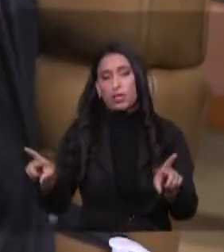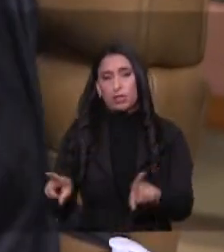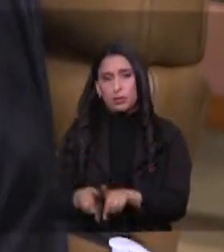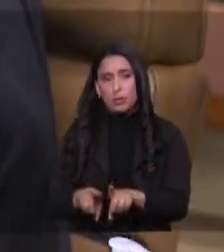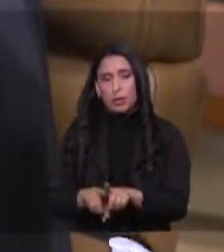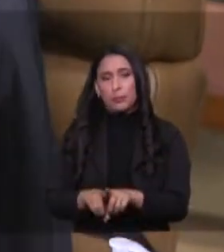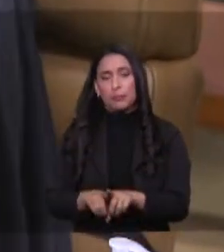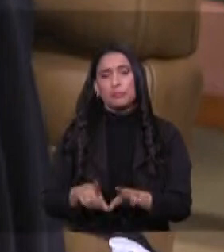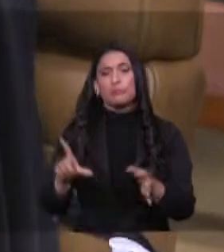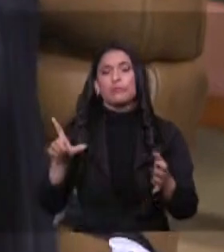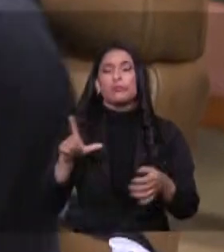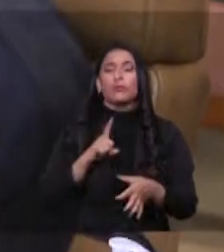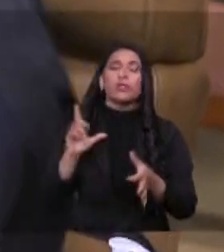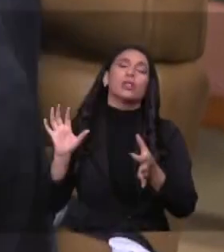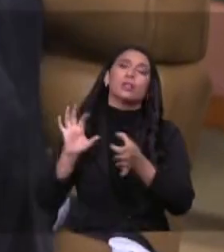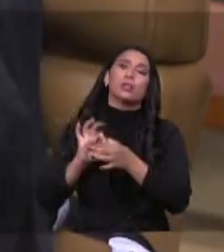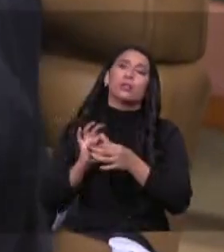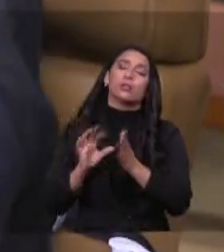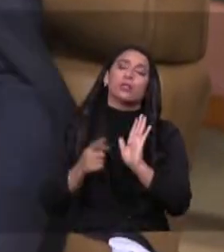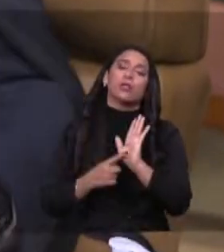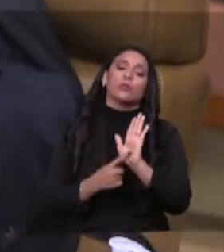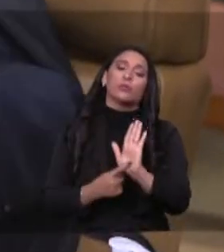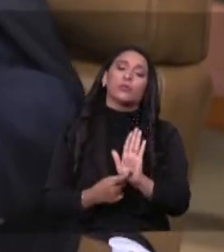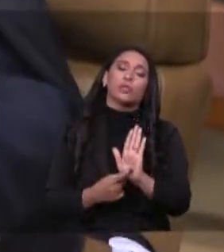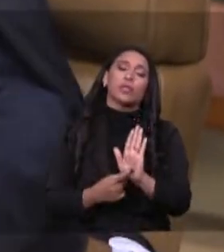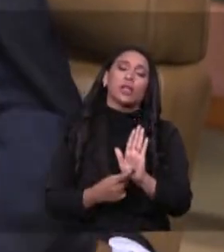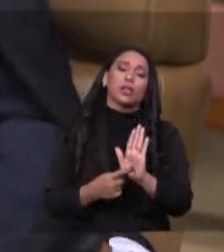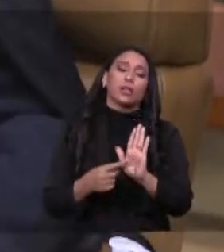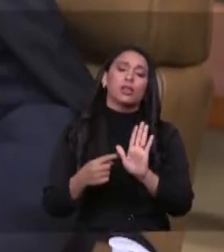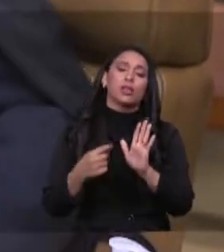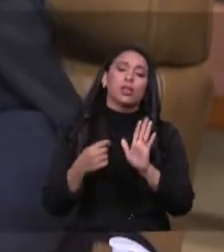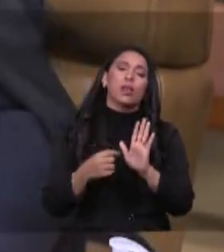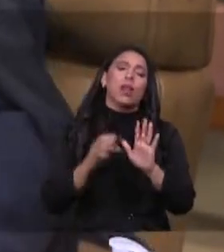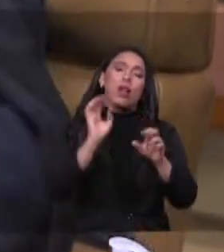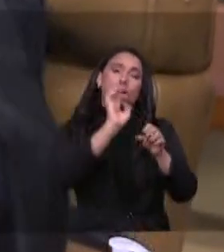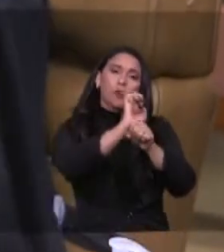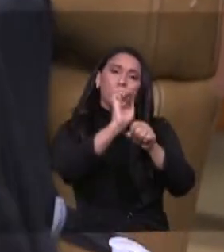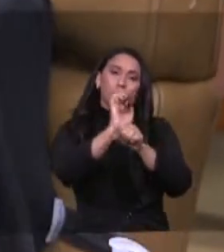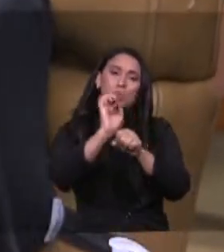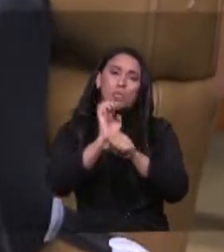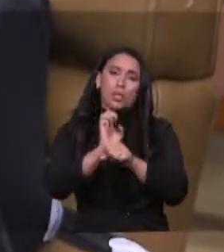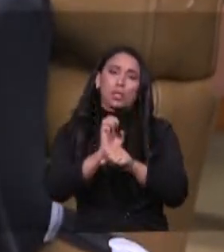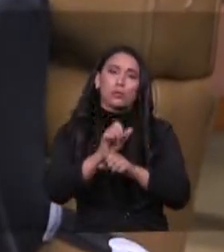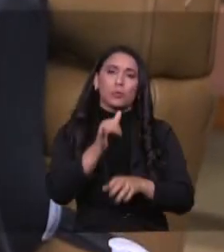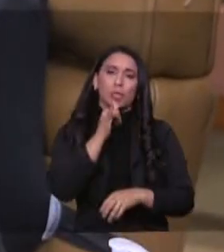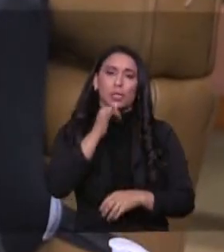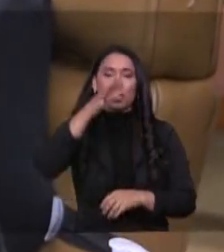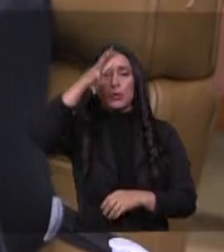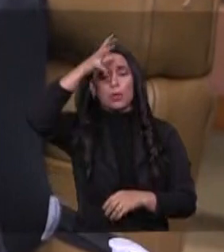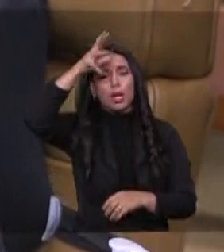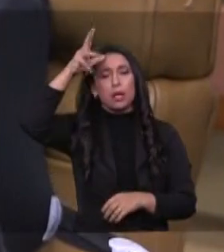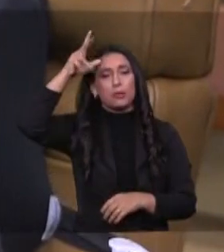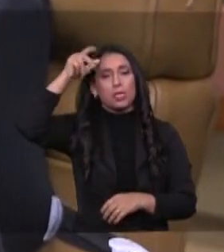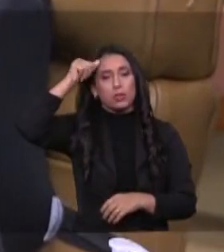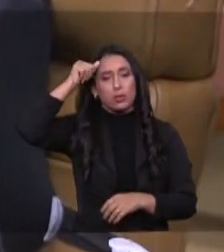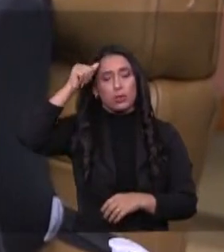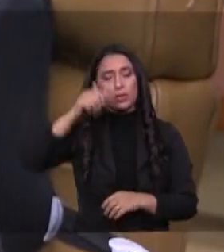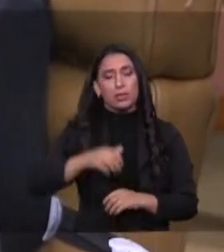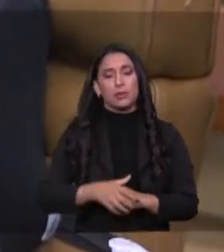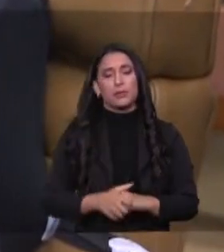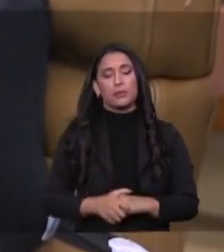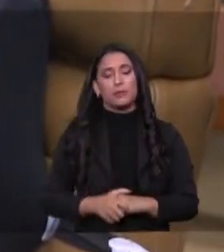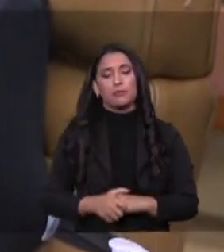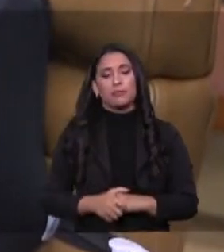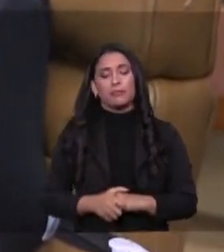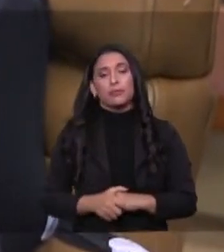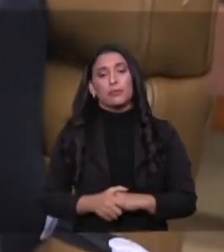Dentro desse contexto, eu separei alguns estados. Amazonas, nós temos